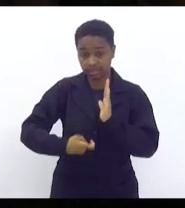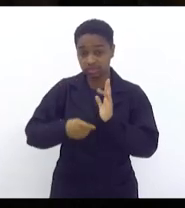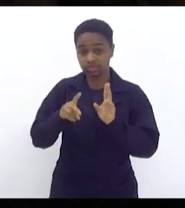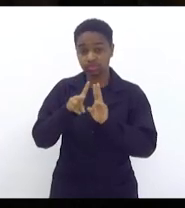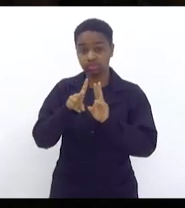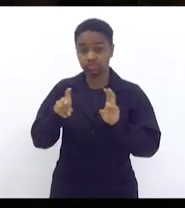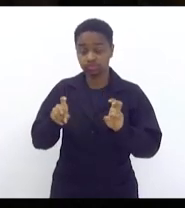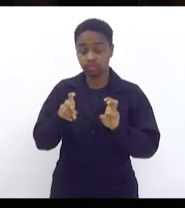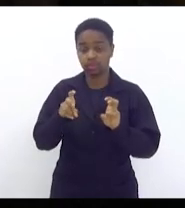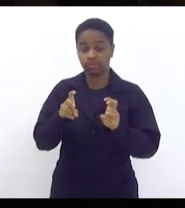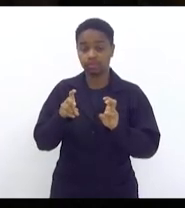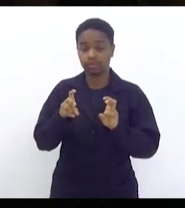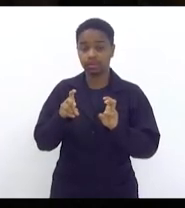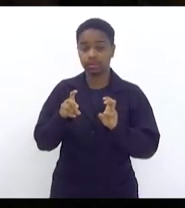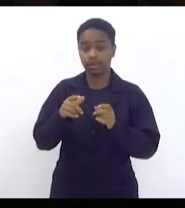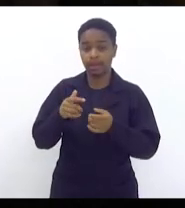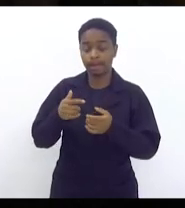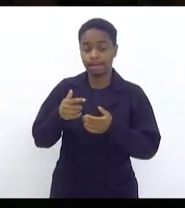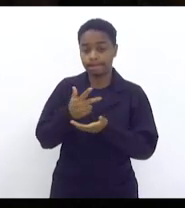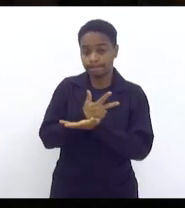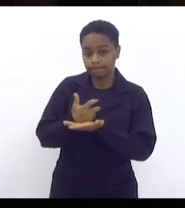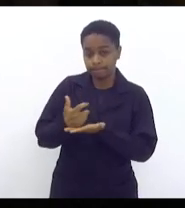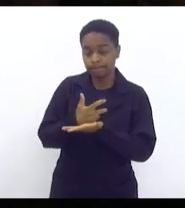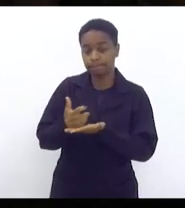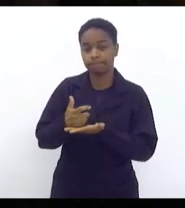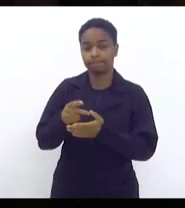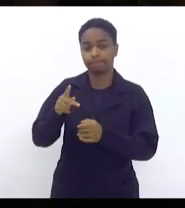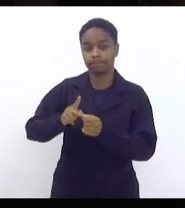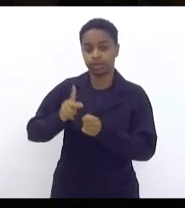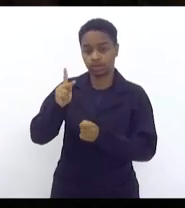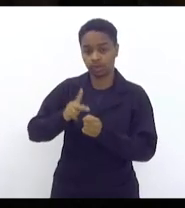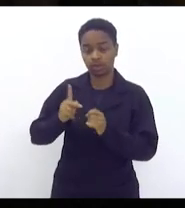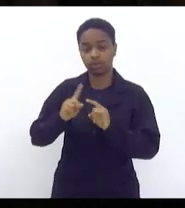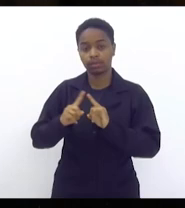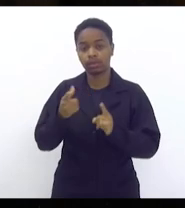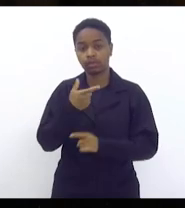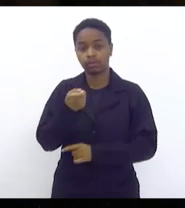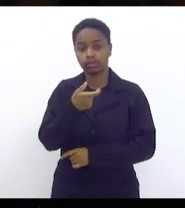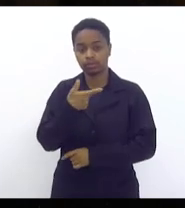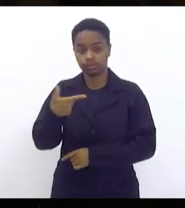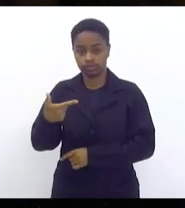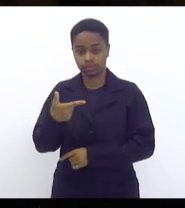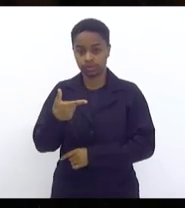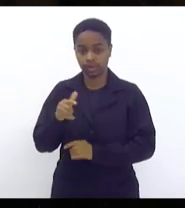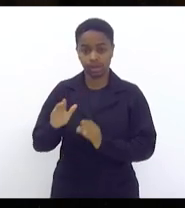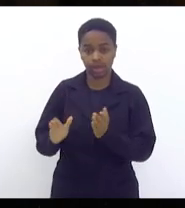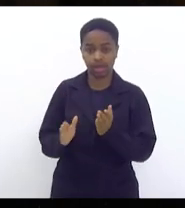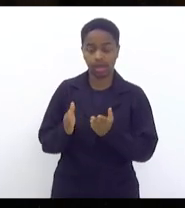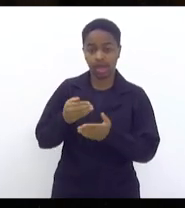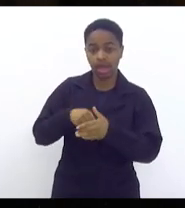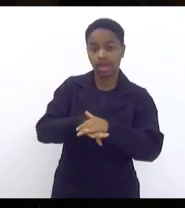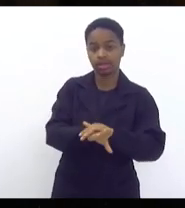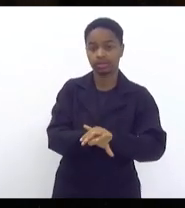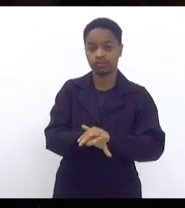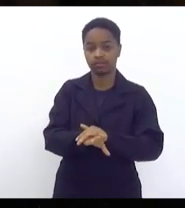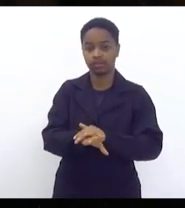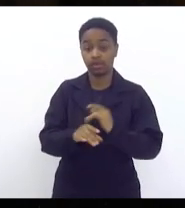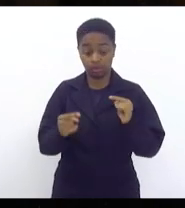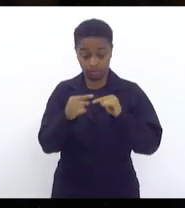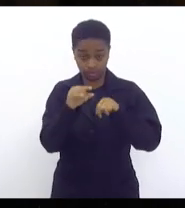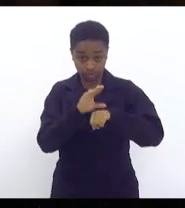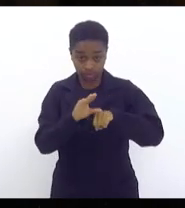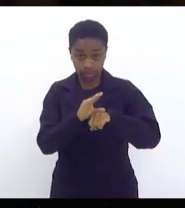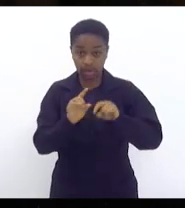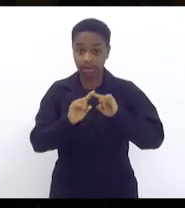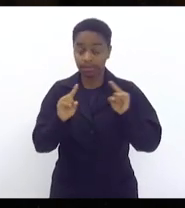de petróleo, em 2022, perdi no plenário, foi arquivo totalmente constitucional. Parece